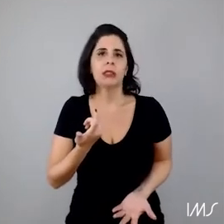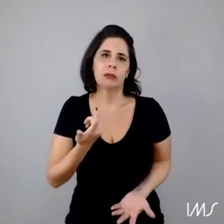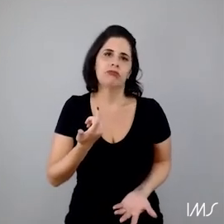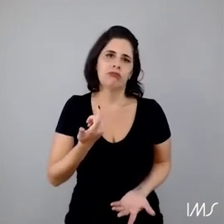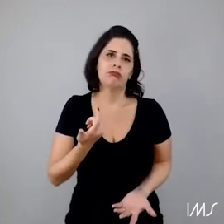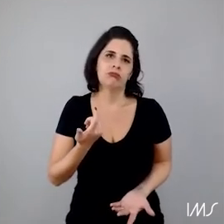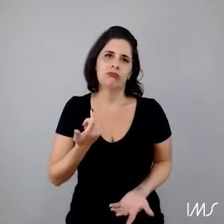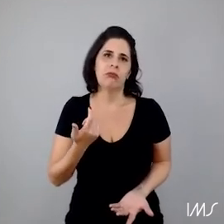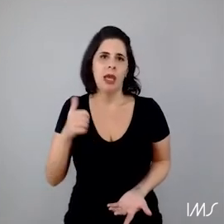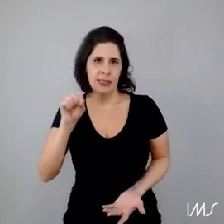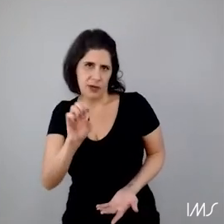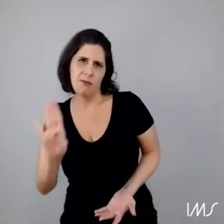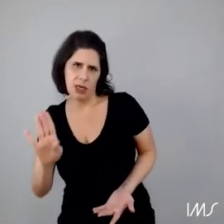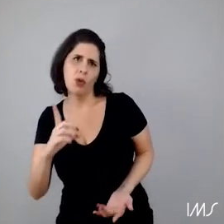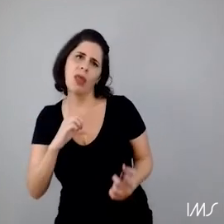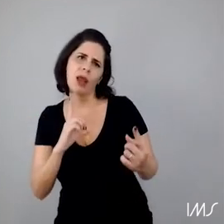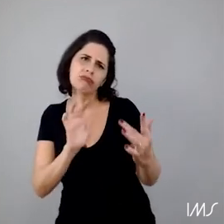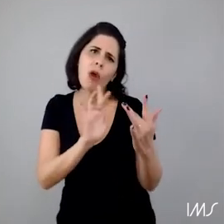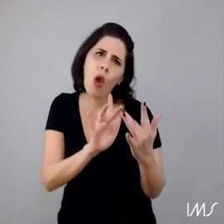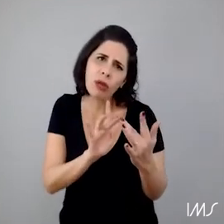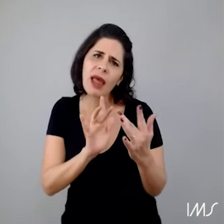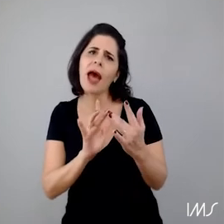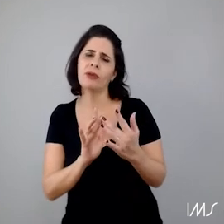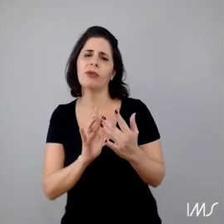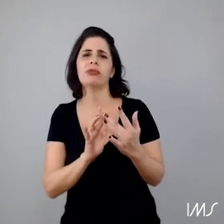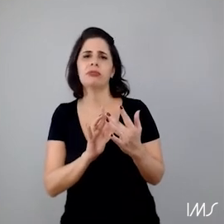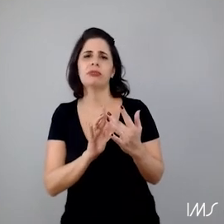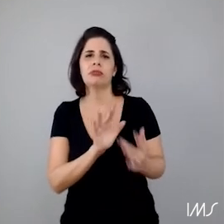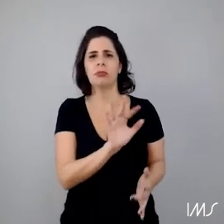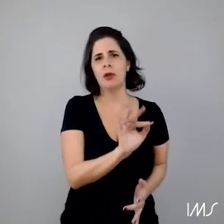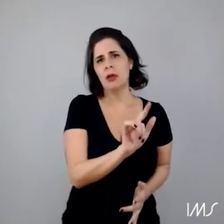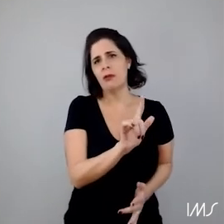vida, ambos são nascidos muito próximos, ela em 22, ele em 20.